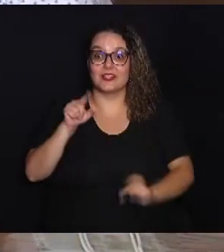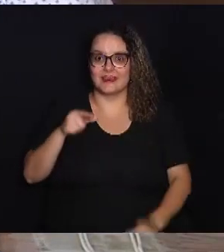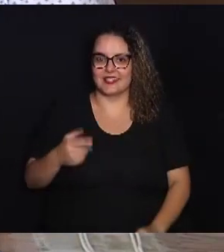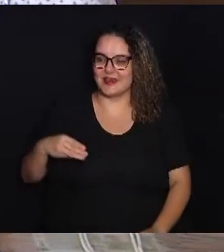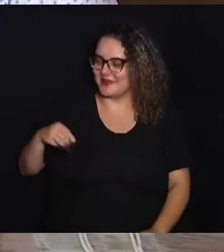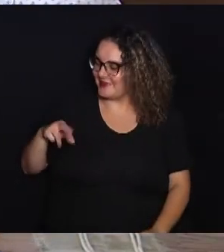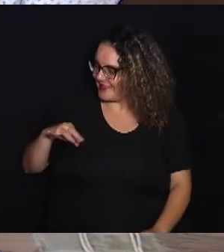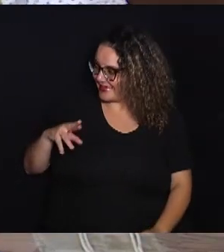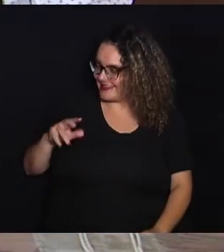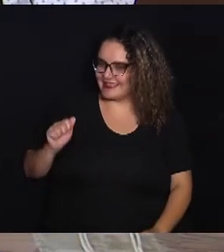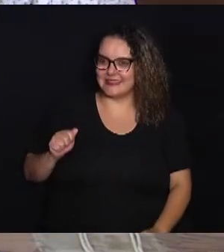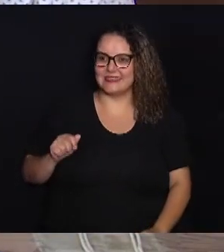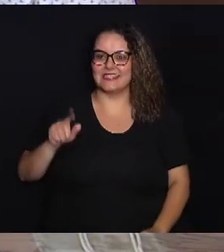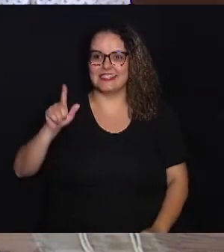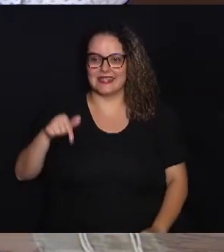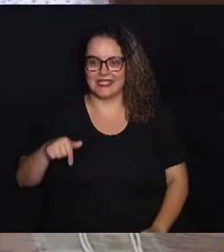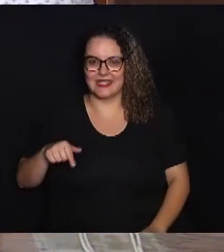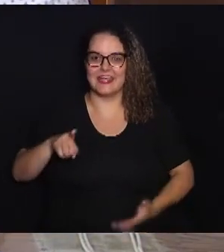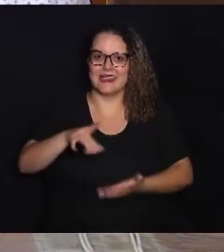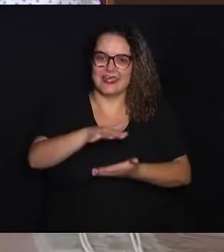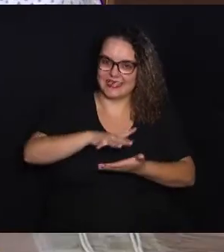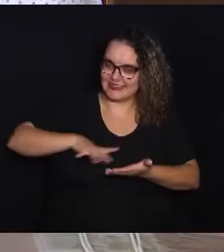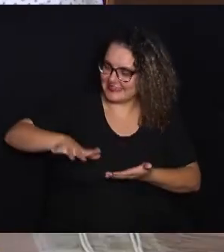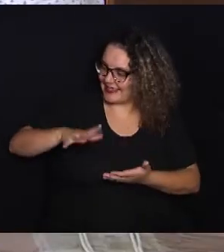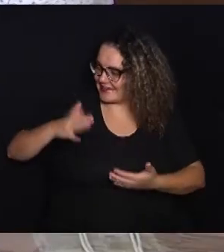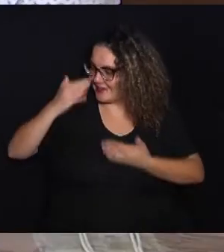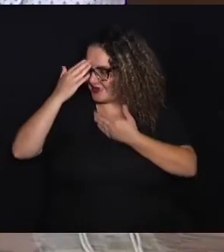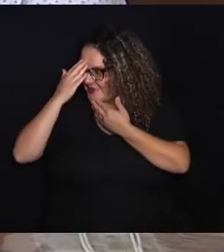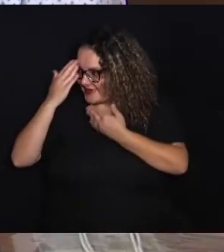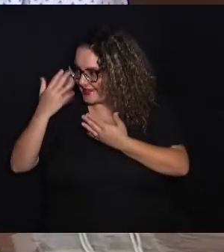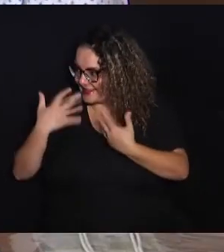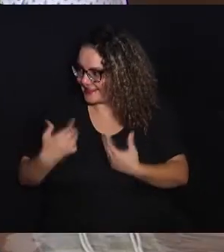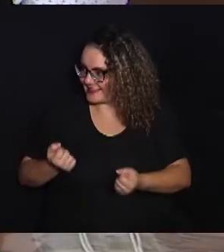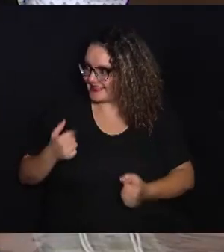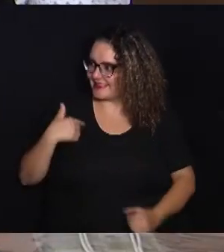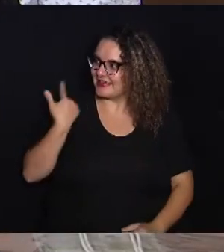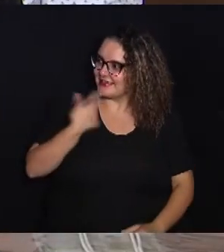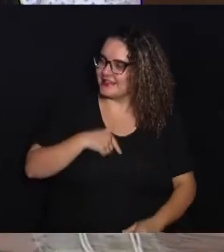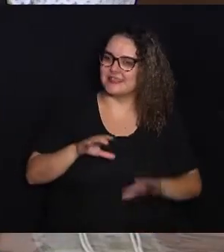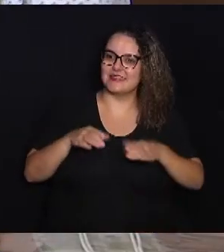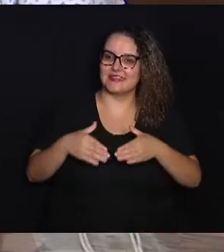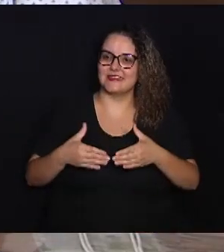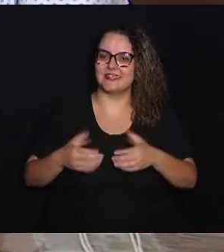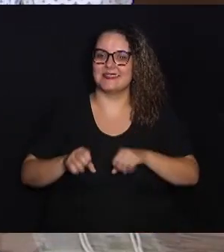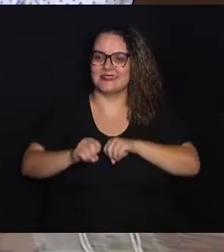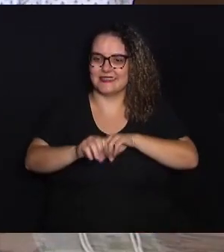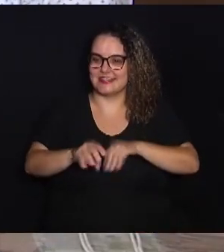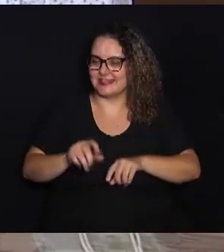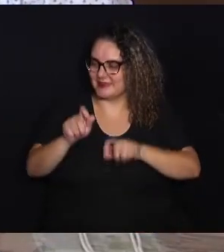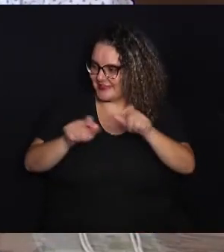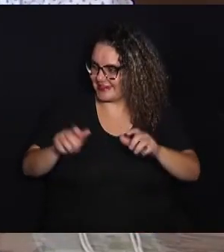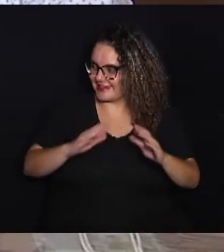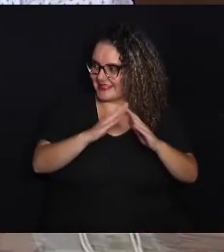Mariana Zasco. Ela é designer. Muito obrigada por receber aqui toda a nossa equipe e dar essa aula aqui pro pessoal de